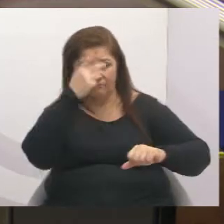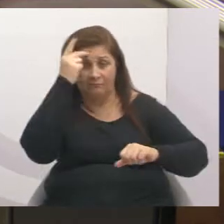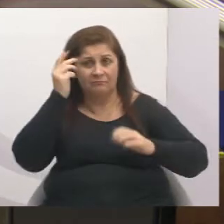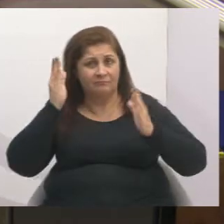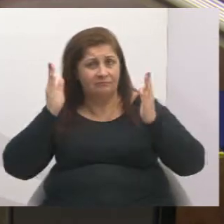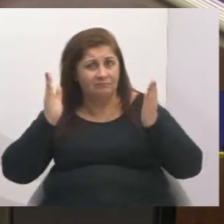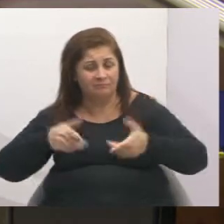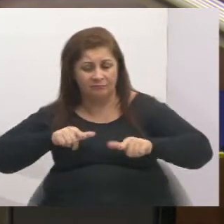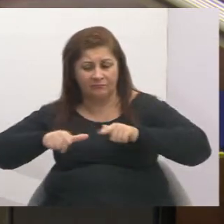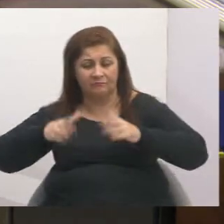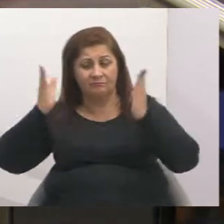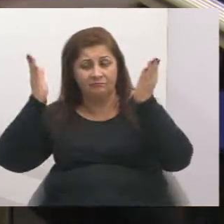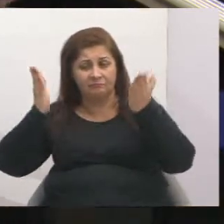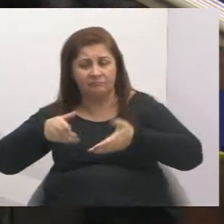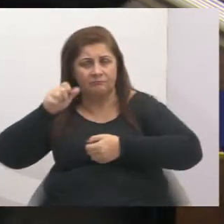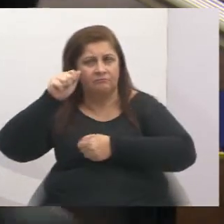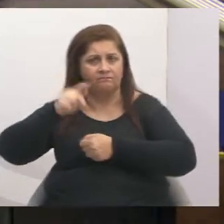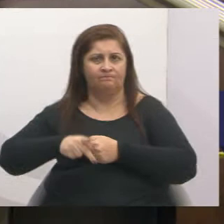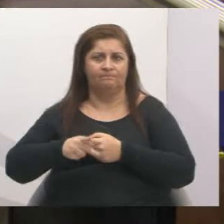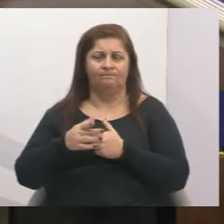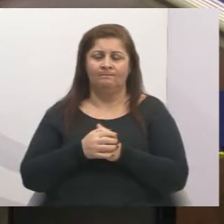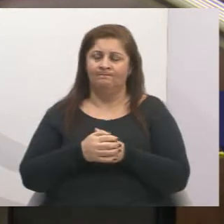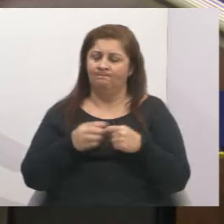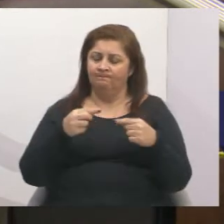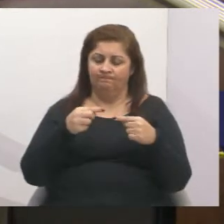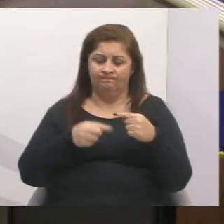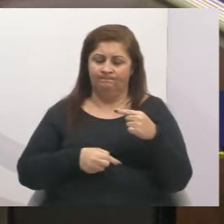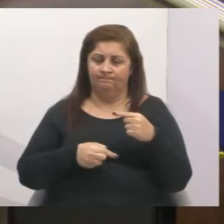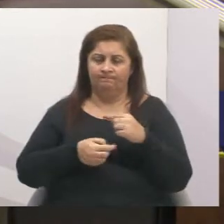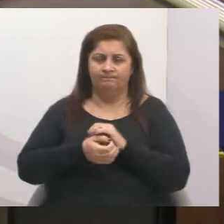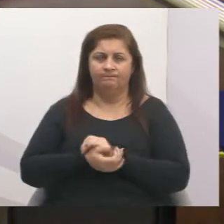sangue, para mim é incoerente.